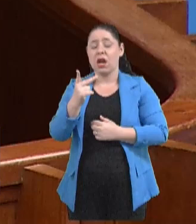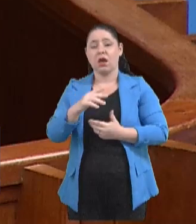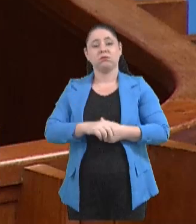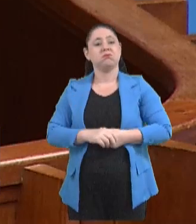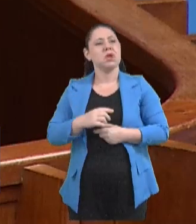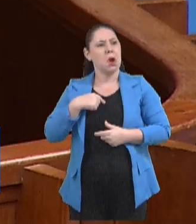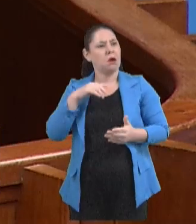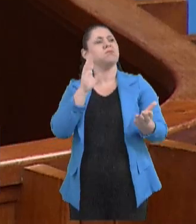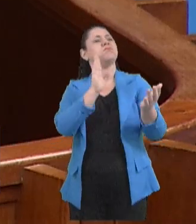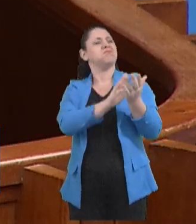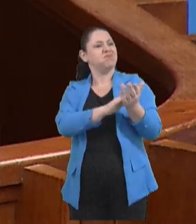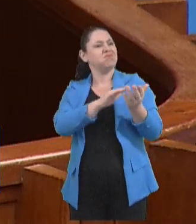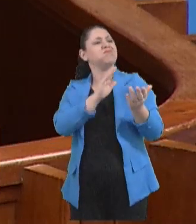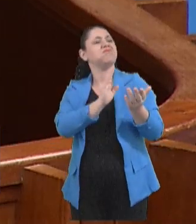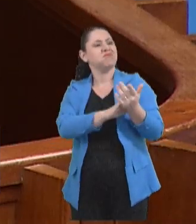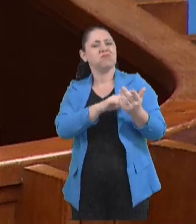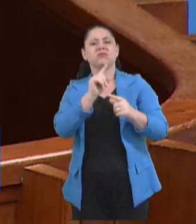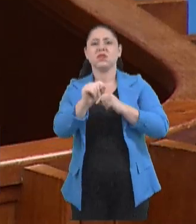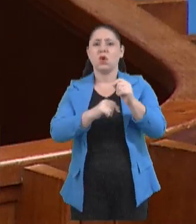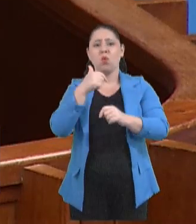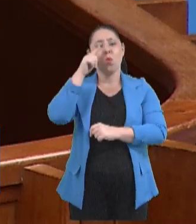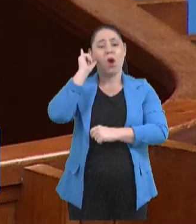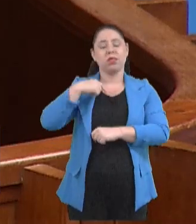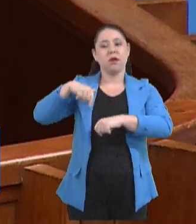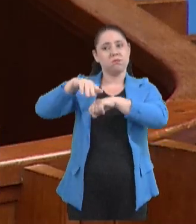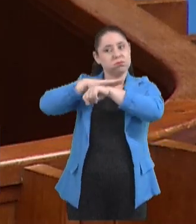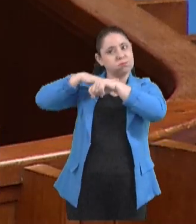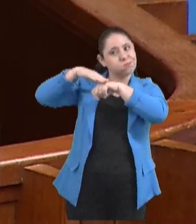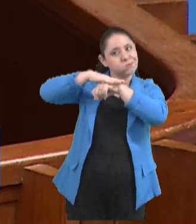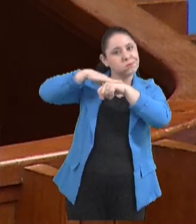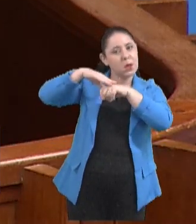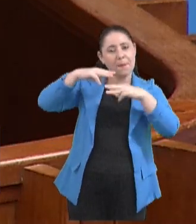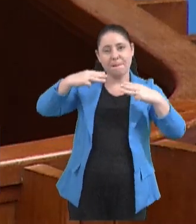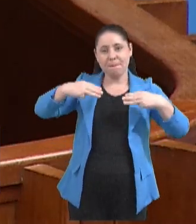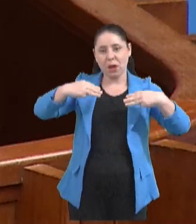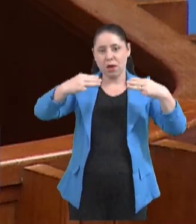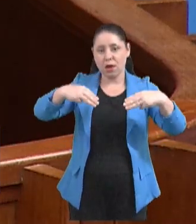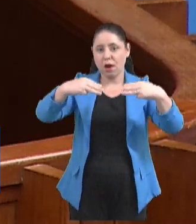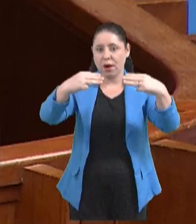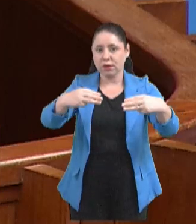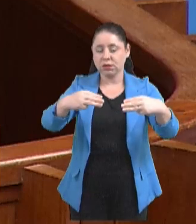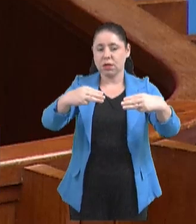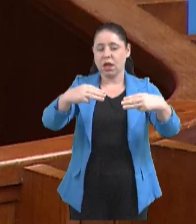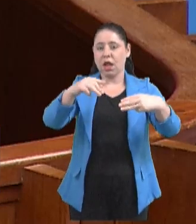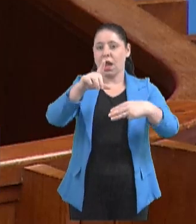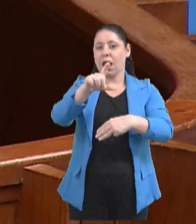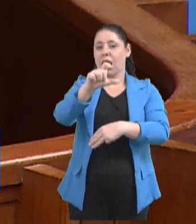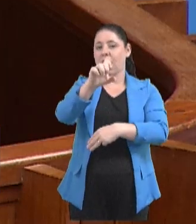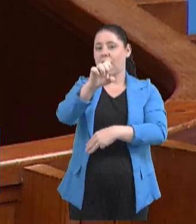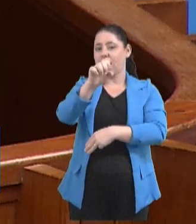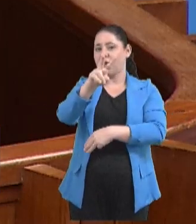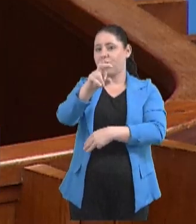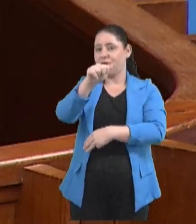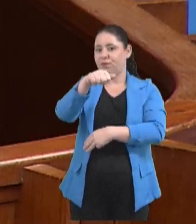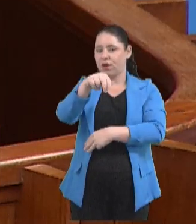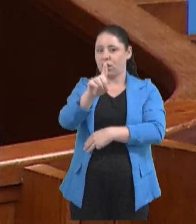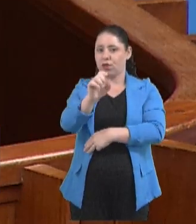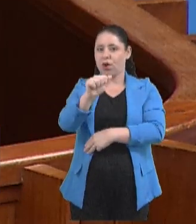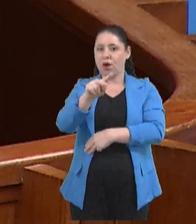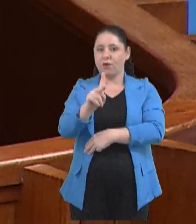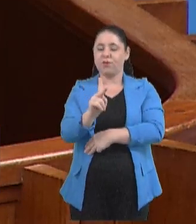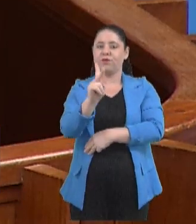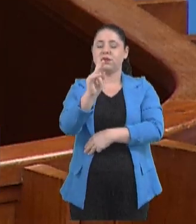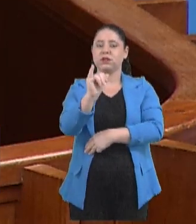achei louvável ontem a conversa do ministro Lewandowski. Achei